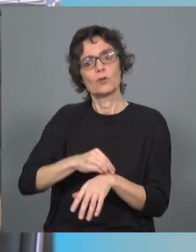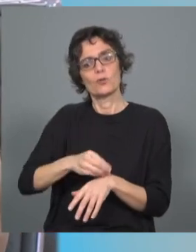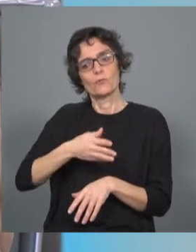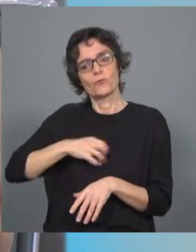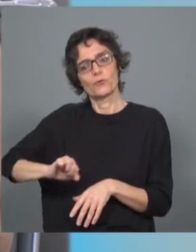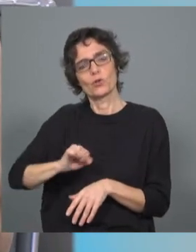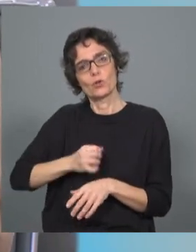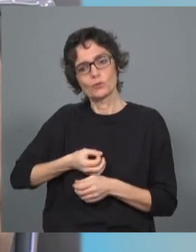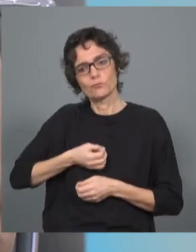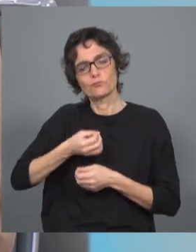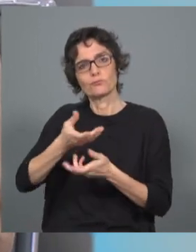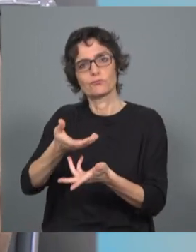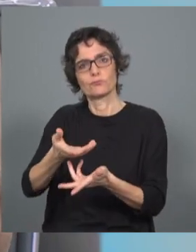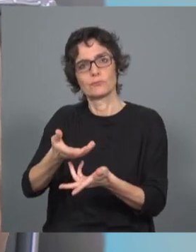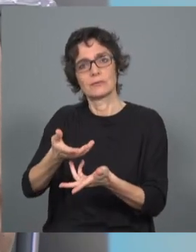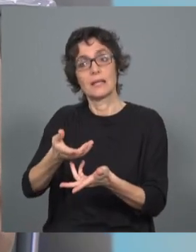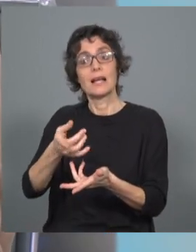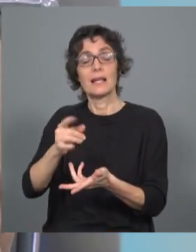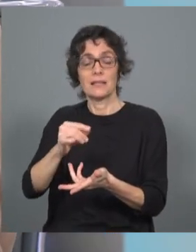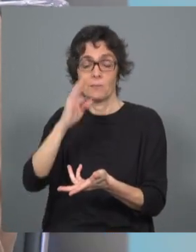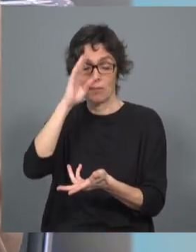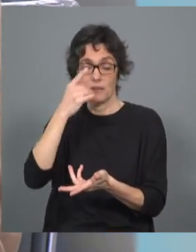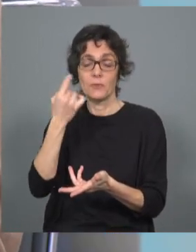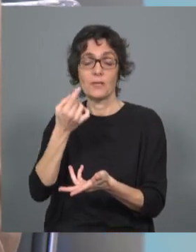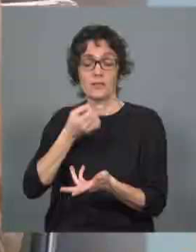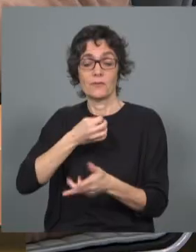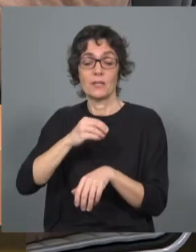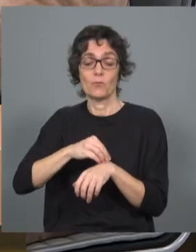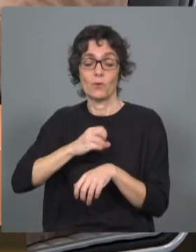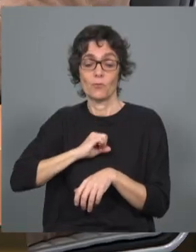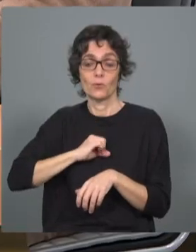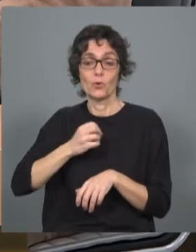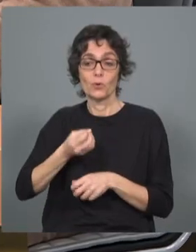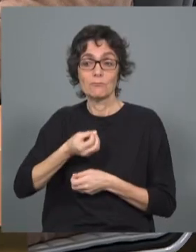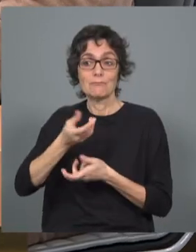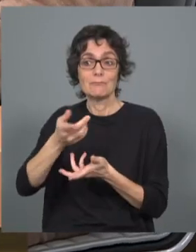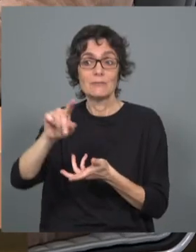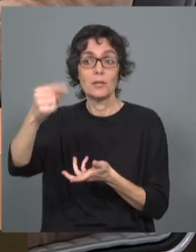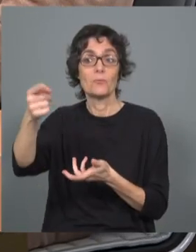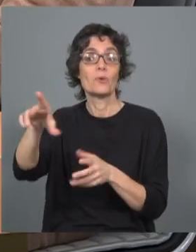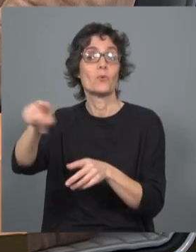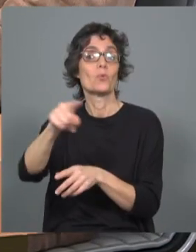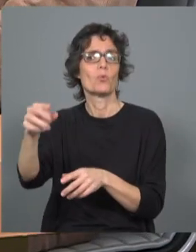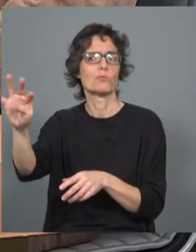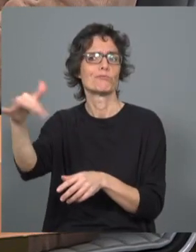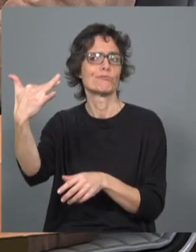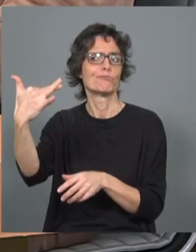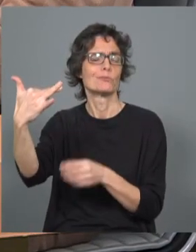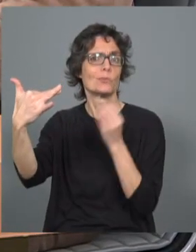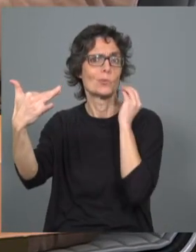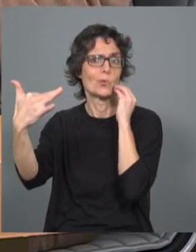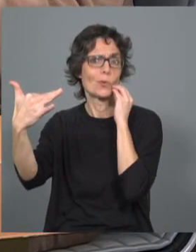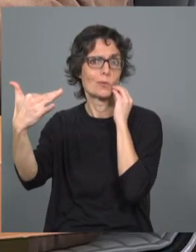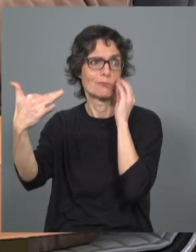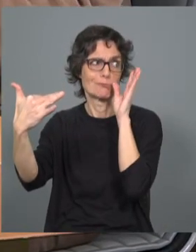dar o testemunho com a abertura de não ser bem aceito. Porque cada comunidade depois também tem as suas dinâmicas e mais do que